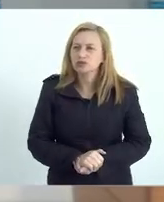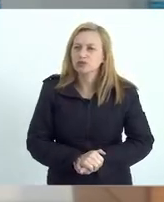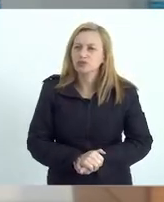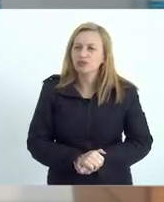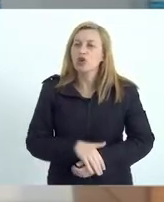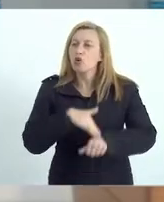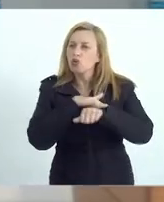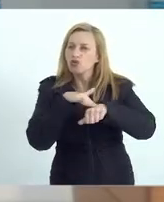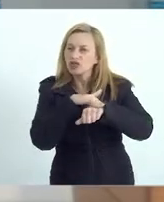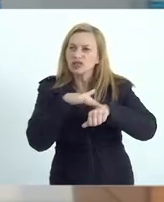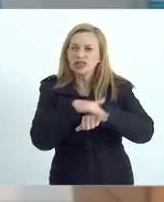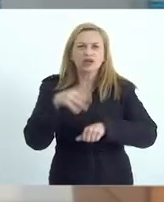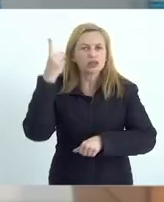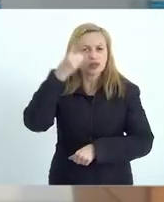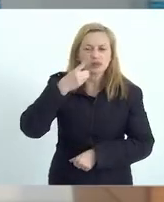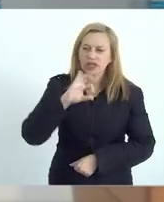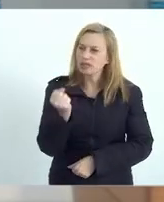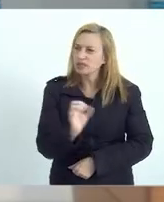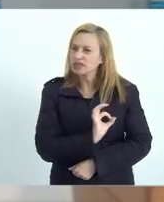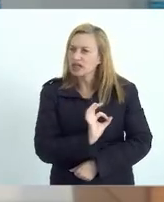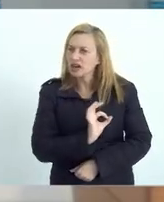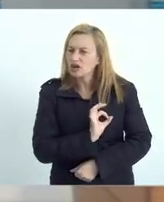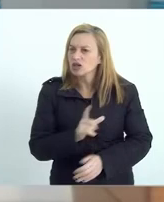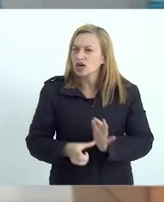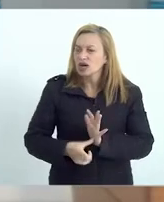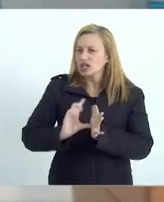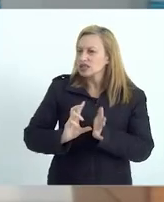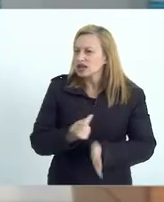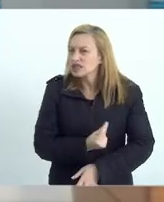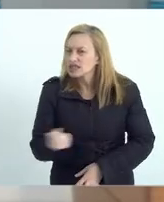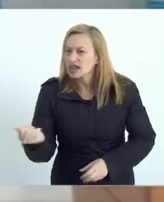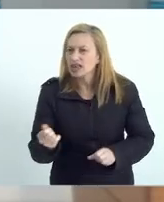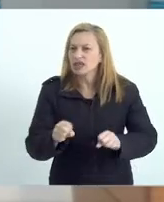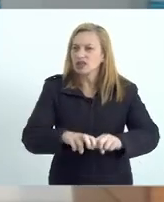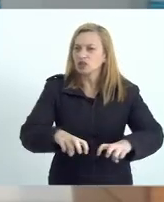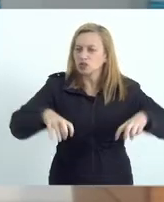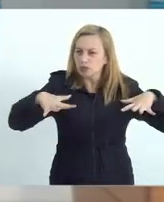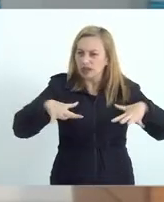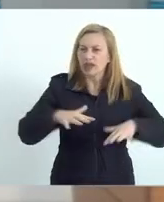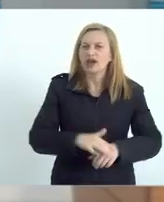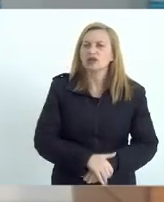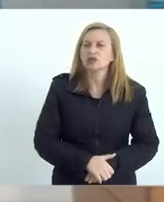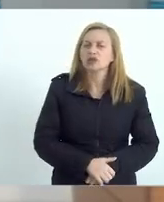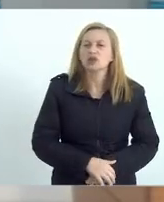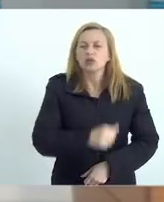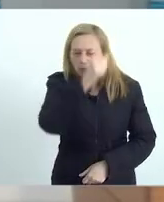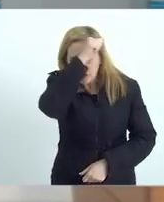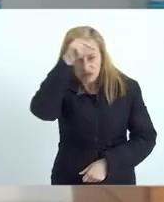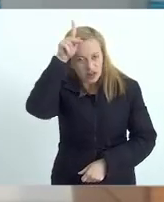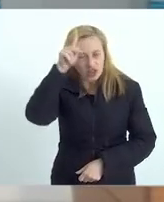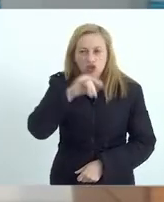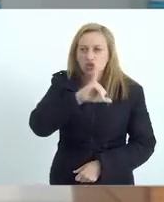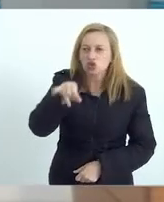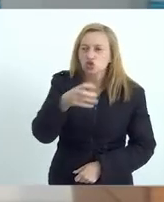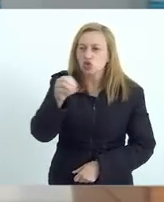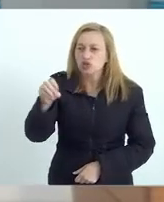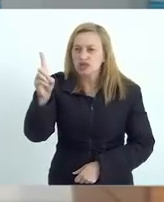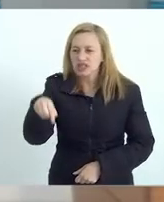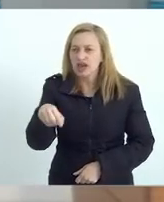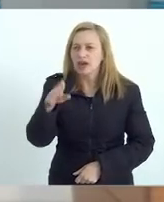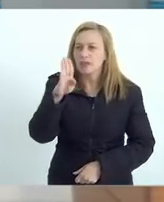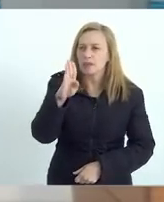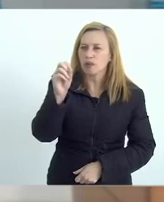eu conversei com a deputada Martha Rocha antes de ela se ausentar do plenário deputado do Prefeito José Bonifácio de Cabo